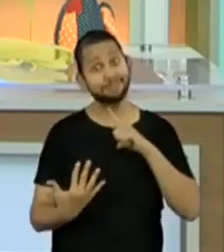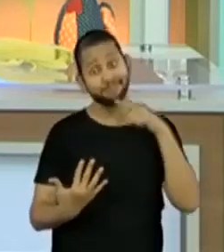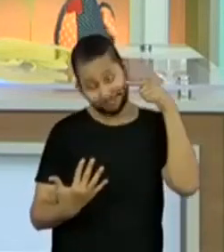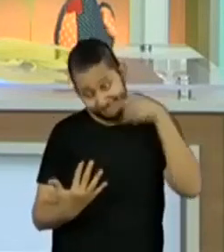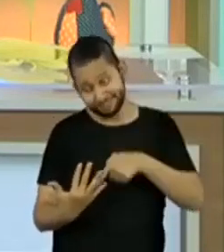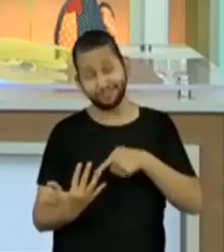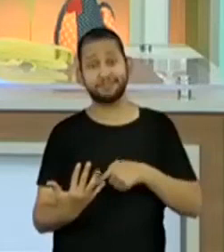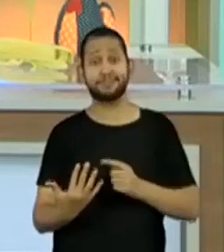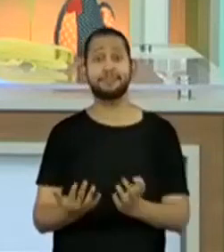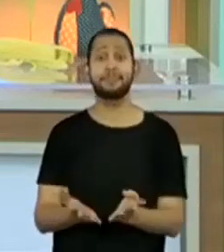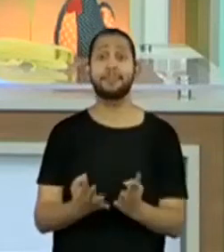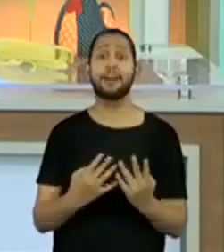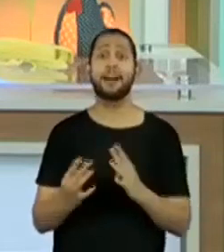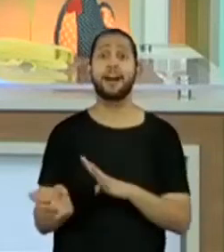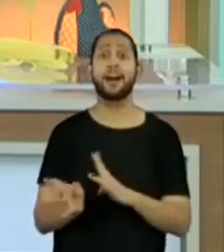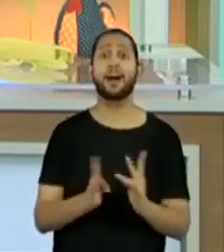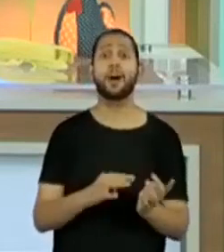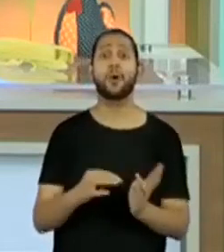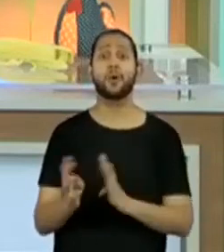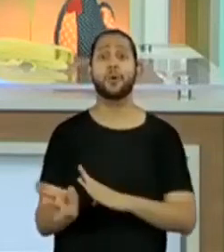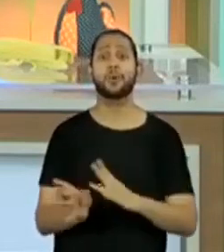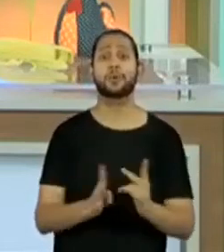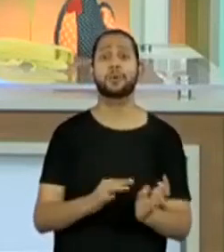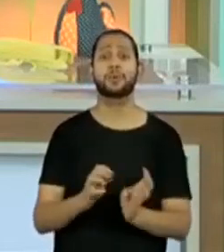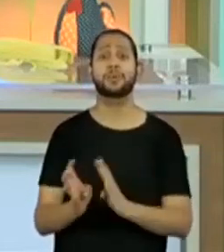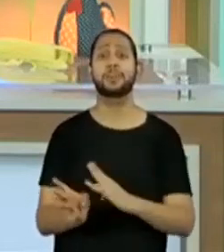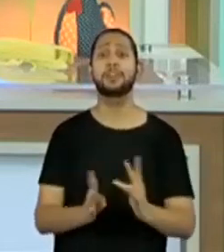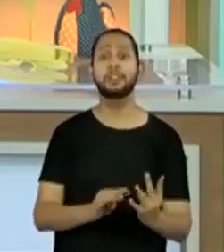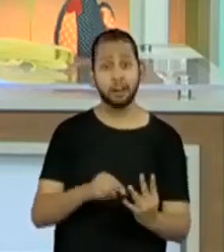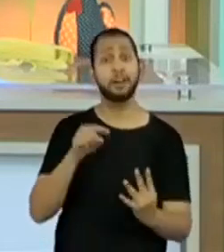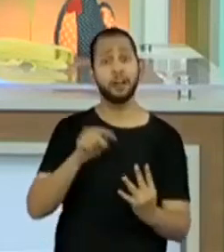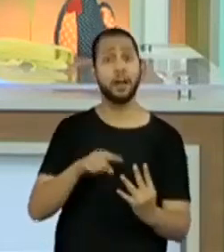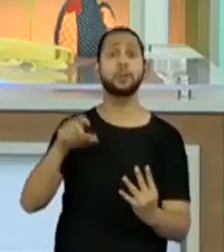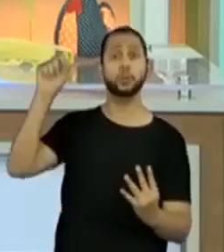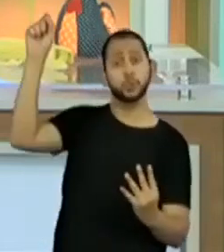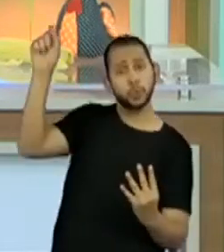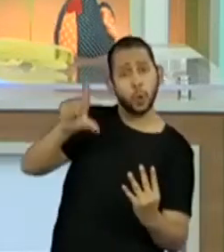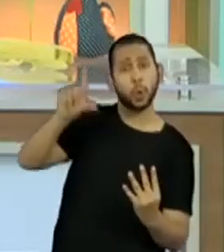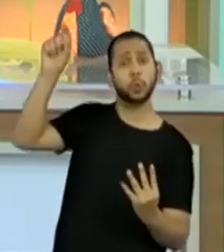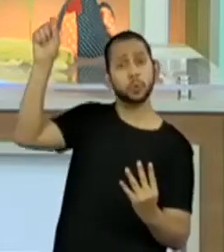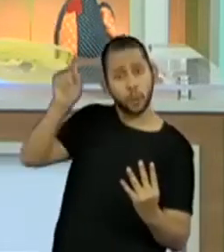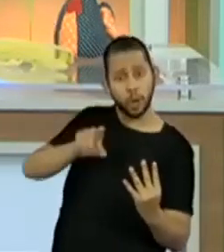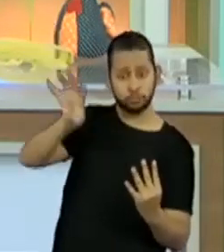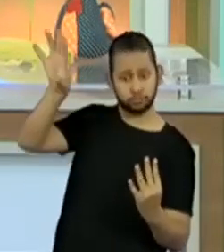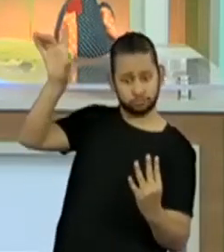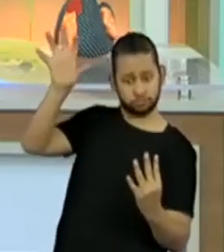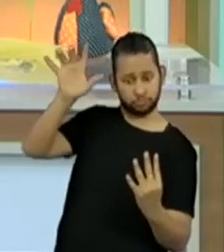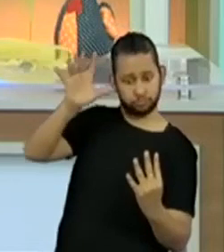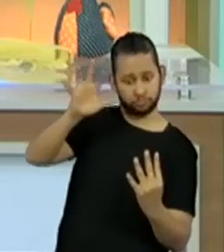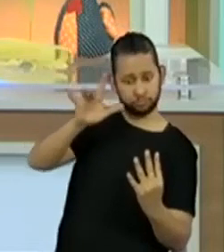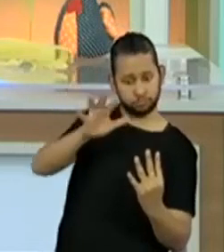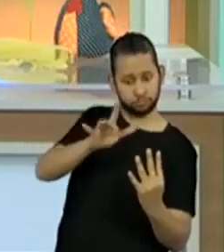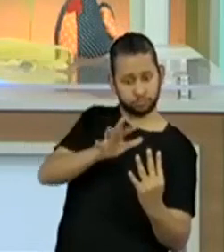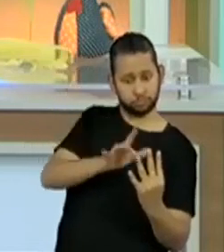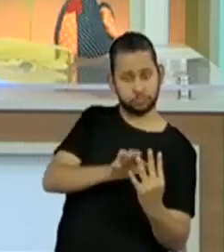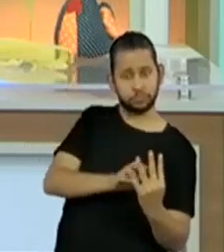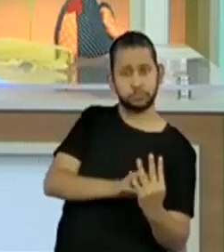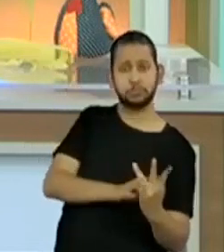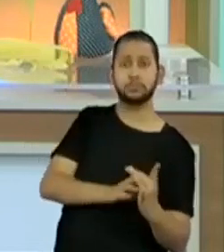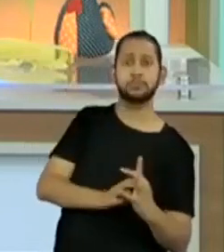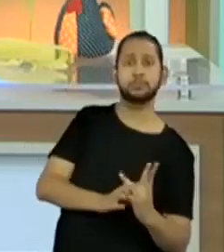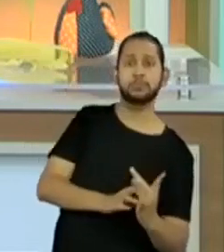As algas são os outros seres vivos capazes de captar essa energia do